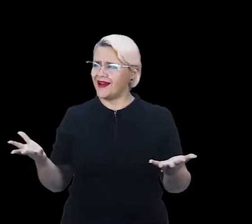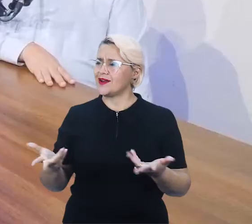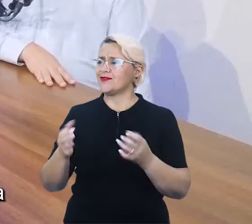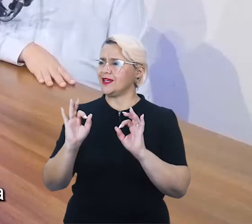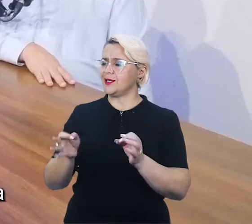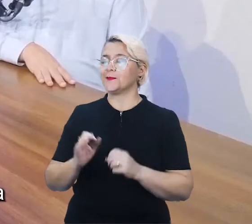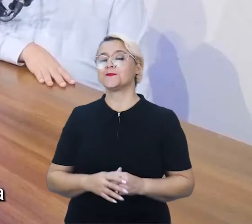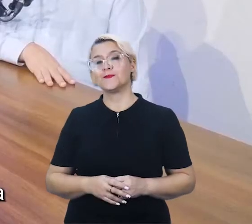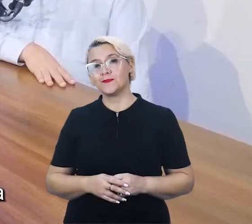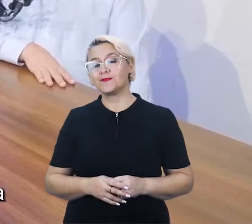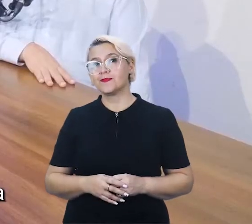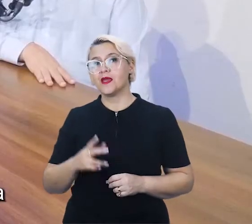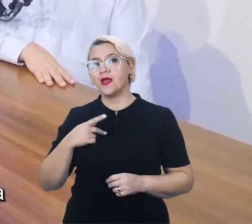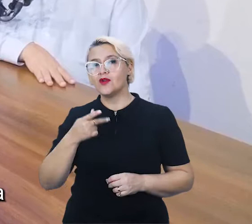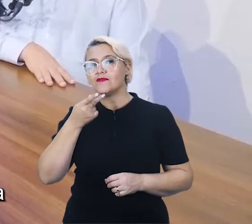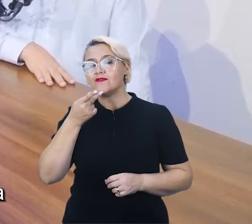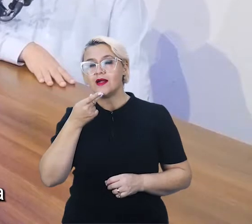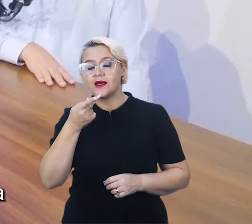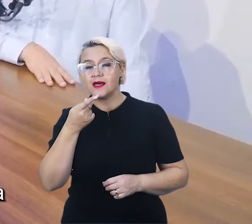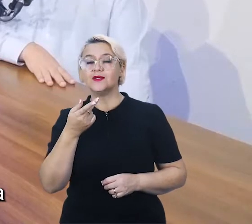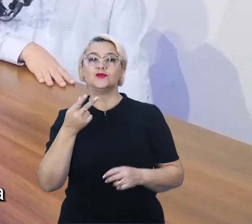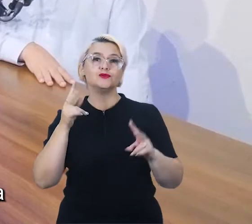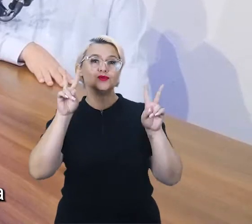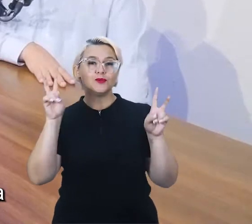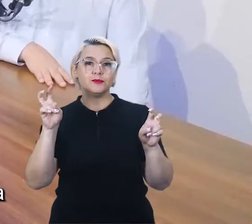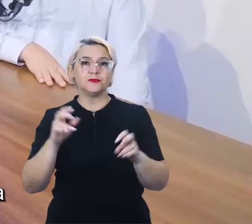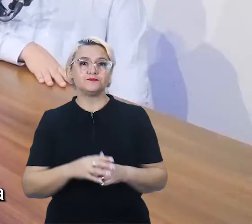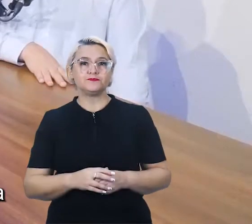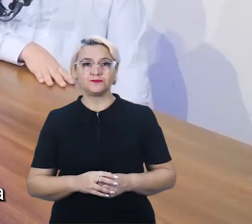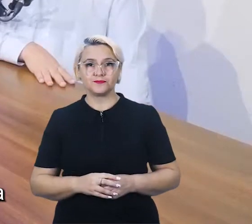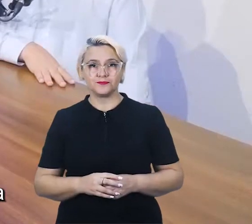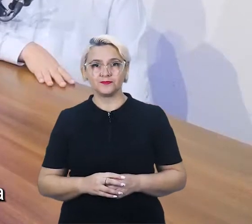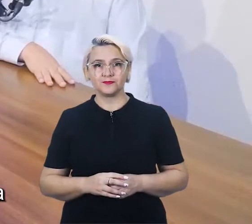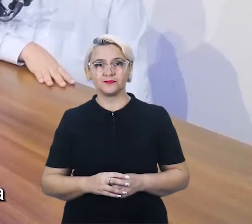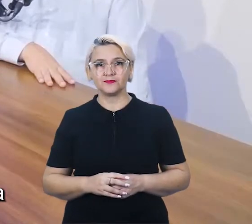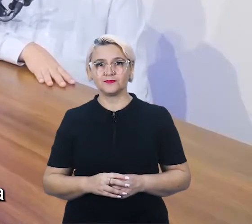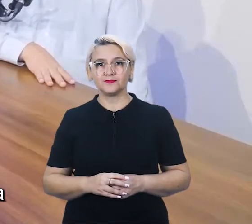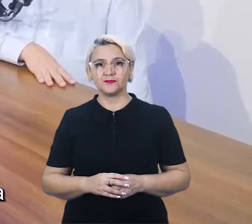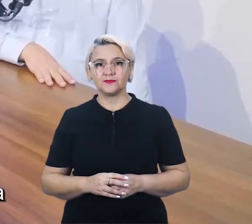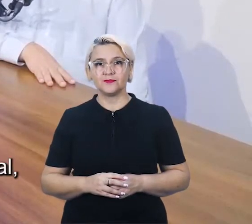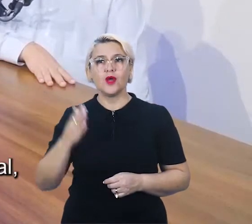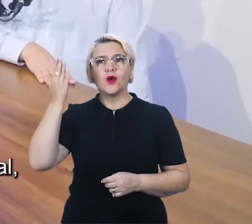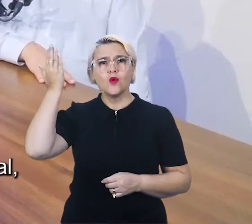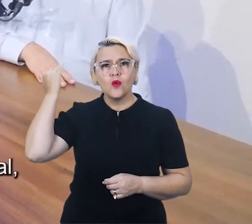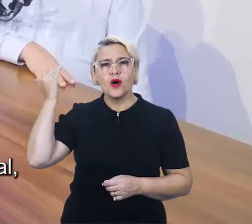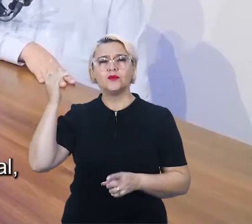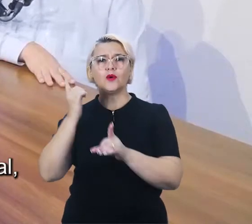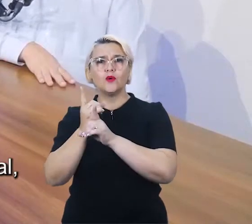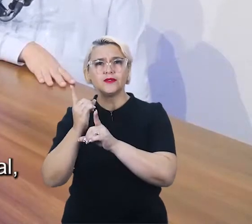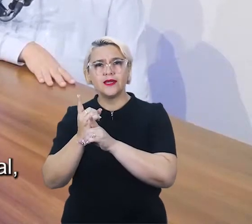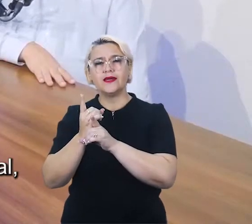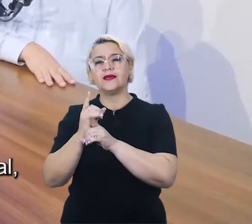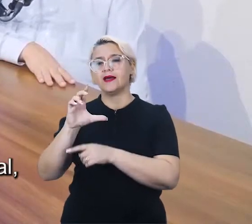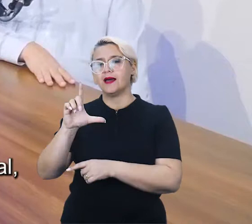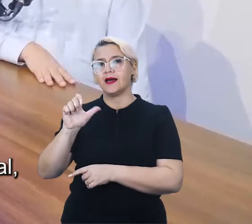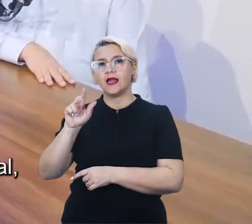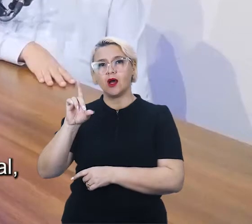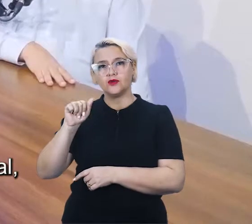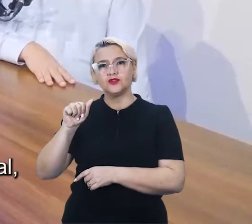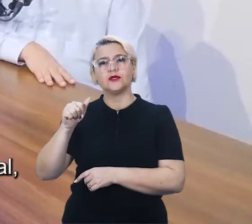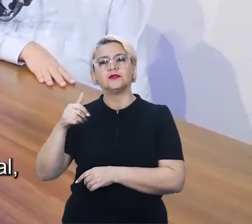Maravilha. E eu falava aqui que quando a primeira vez que eu encontrei Cláudia nos corredores lá da